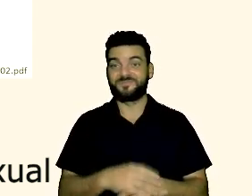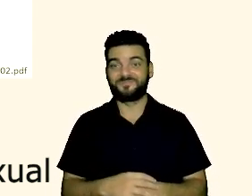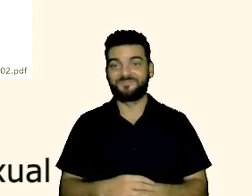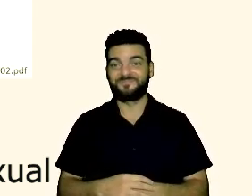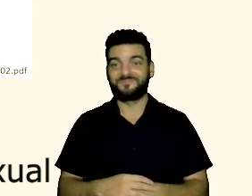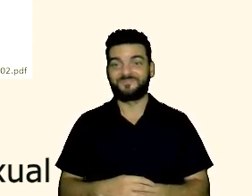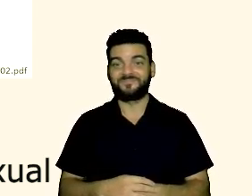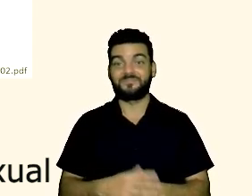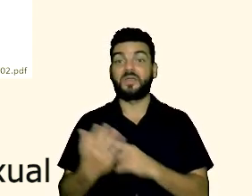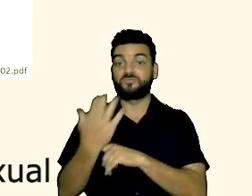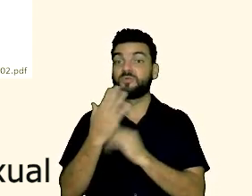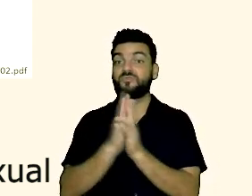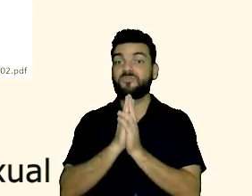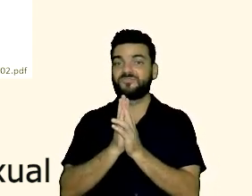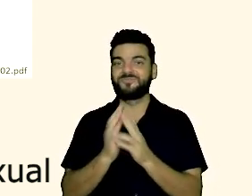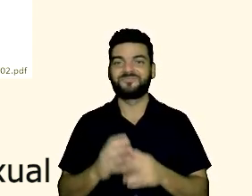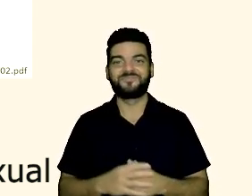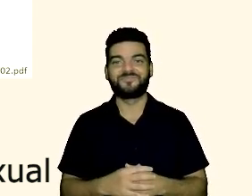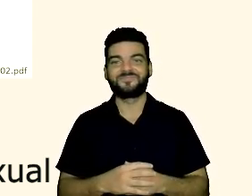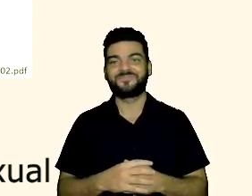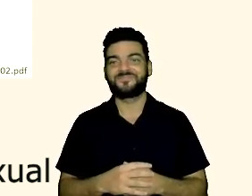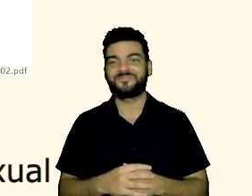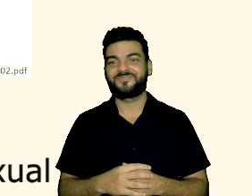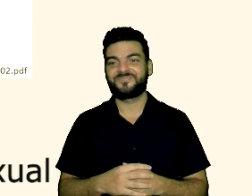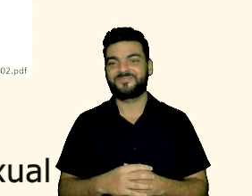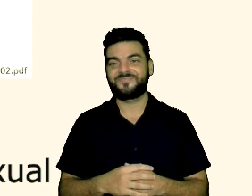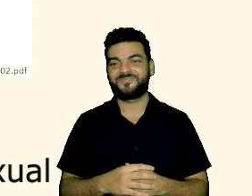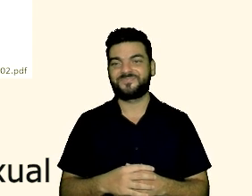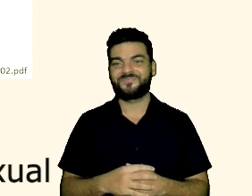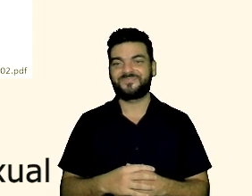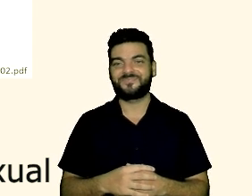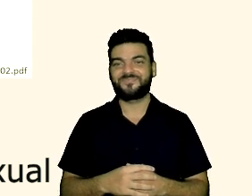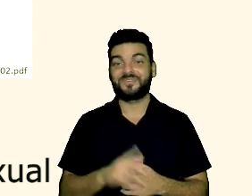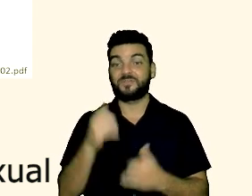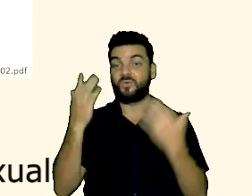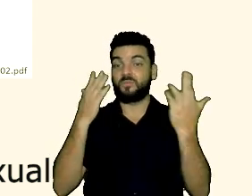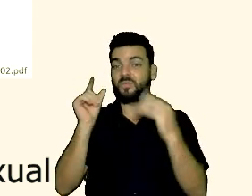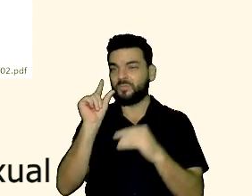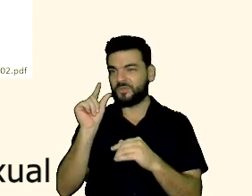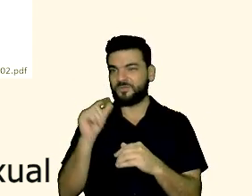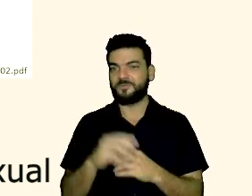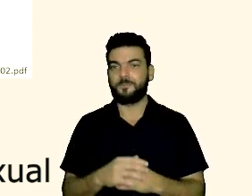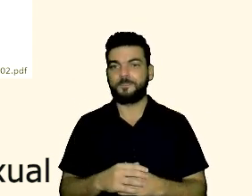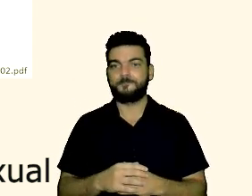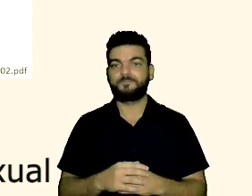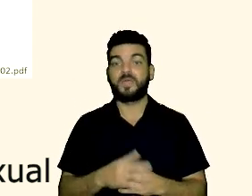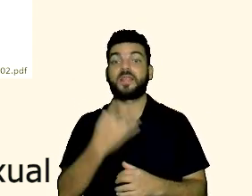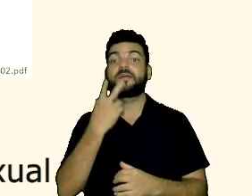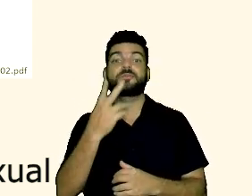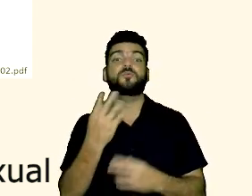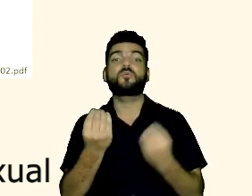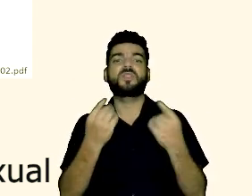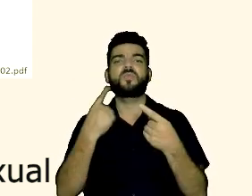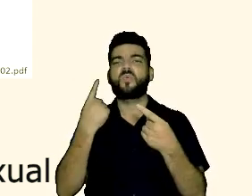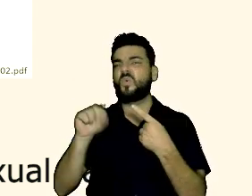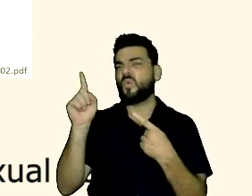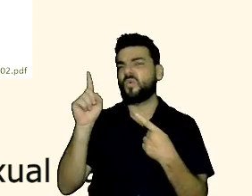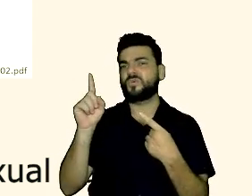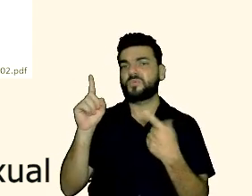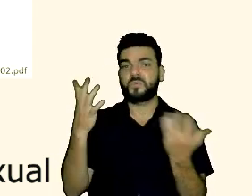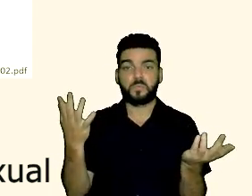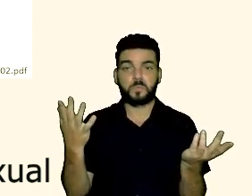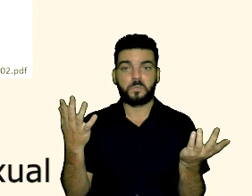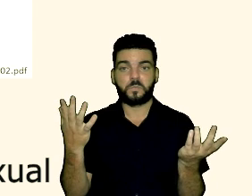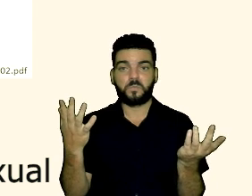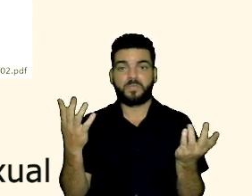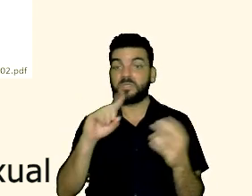mas aqui alguns exemplos, só o que é discordar e o assédio. Nós sabemos disso, mas de certa forma, quando eu falo, eu não concordo com esse caminho,